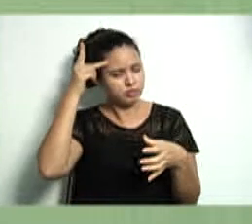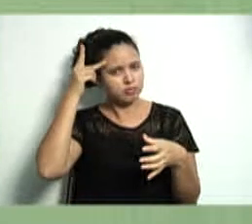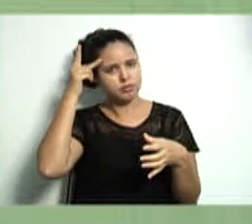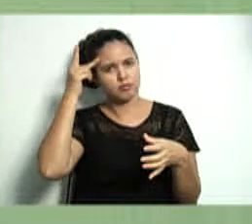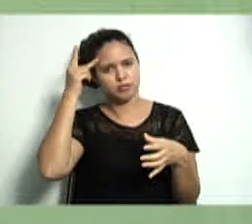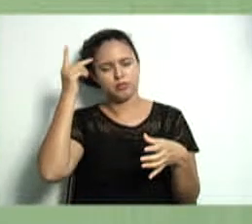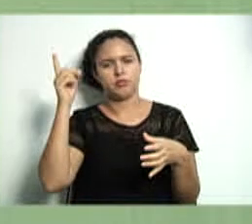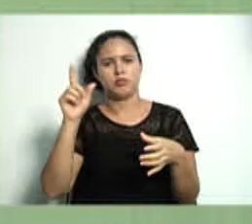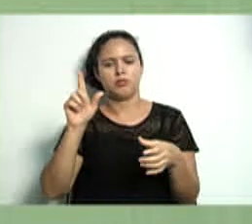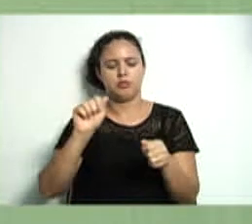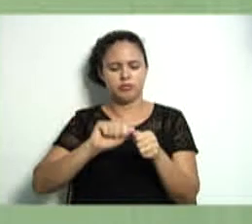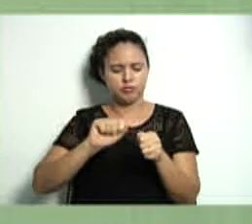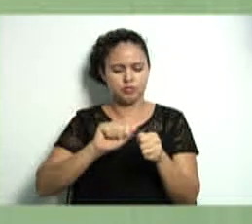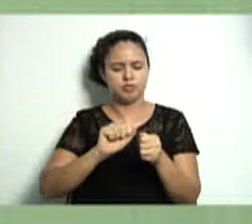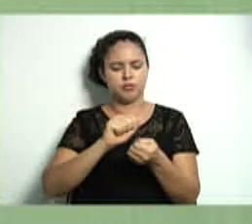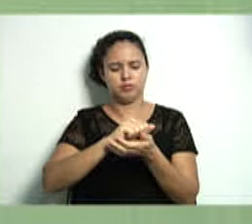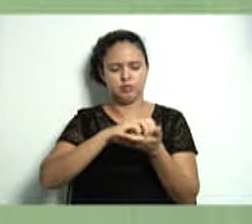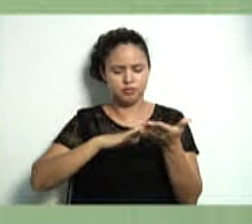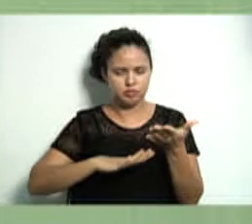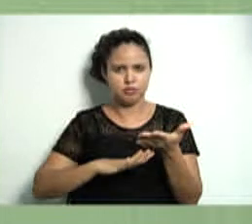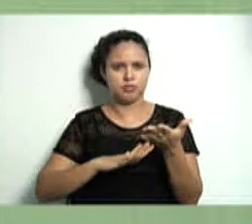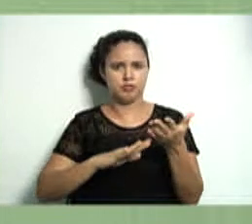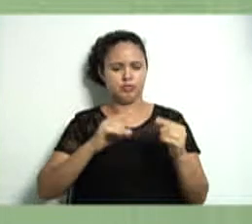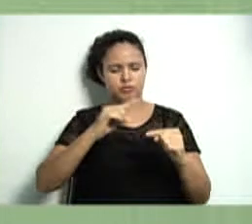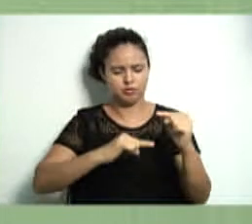realizam atividades de produção de bens